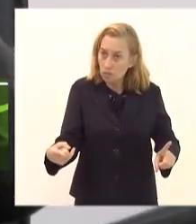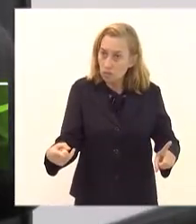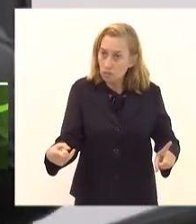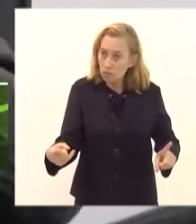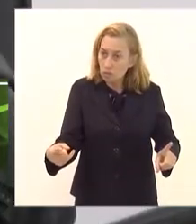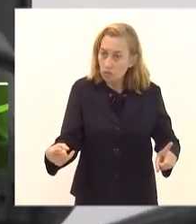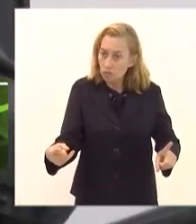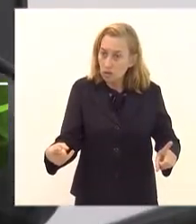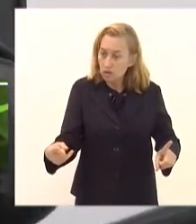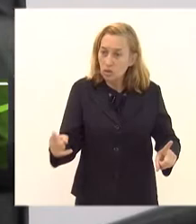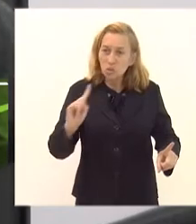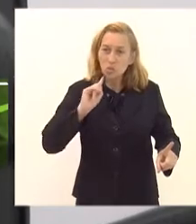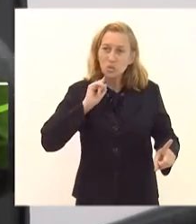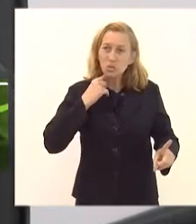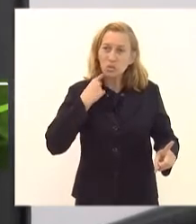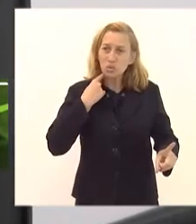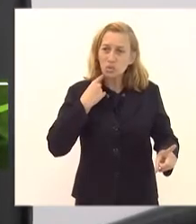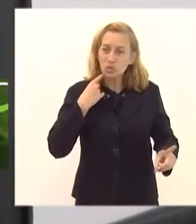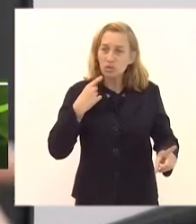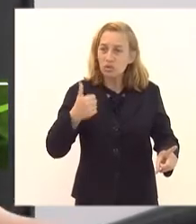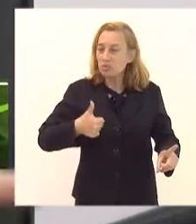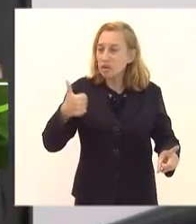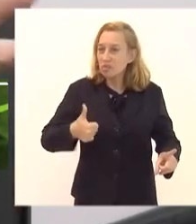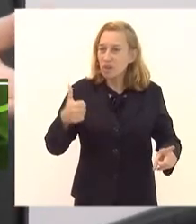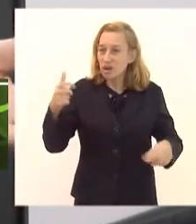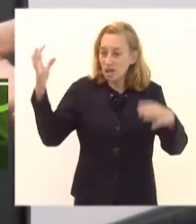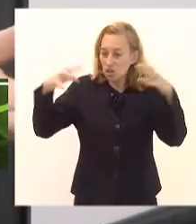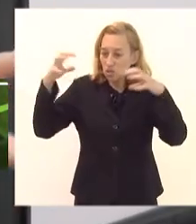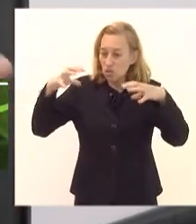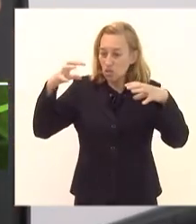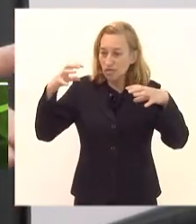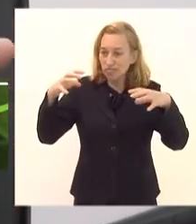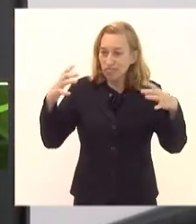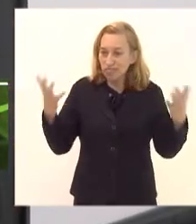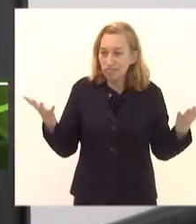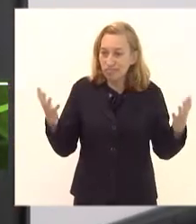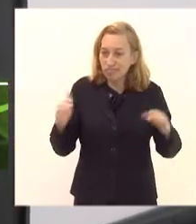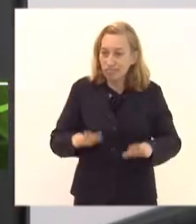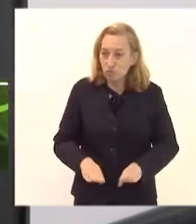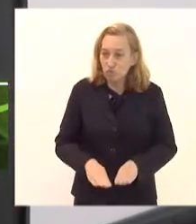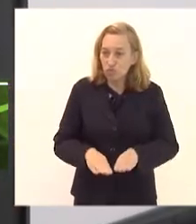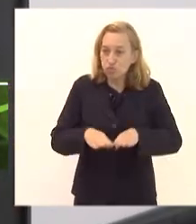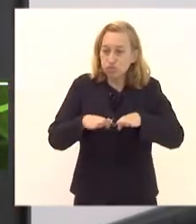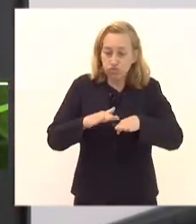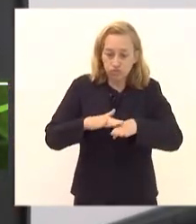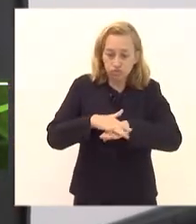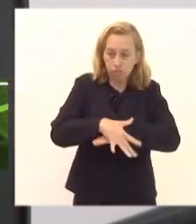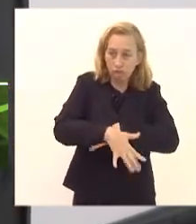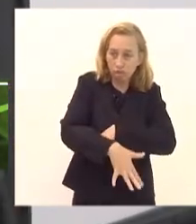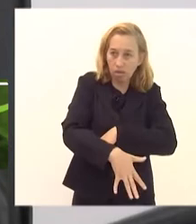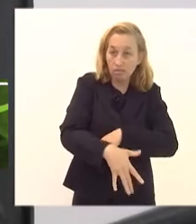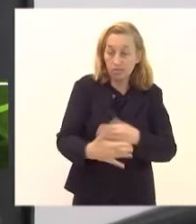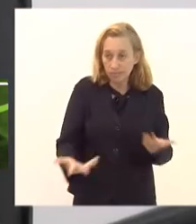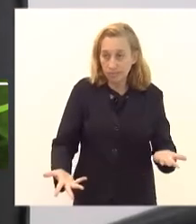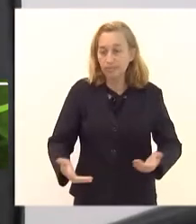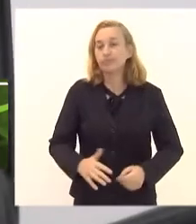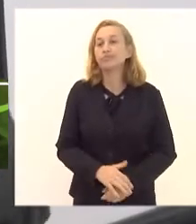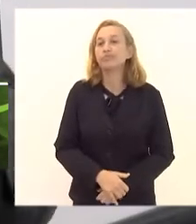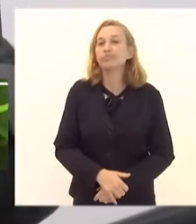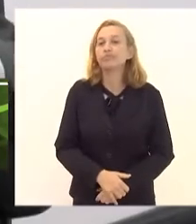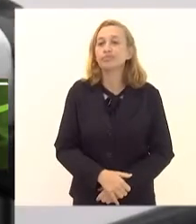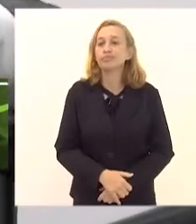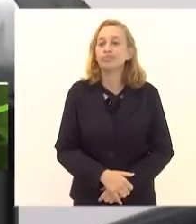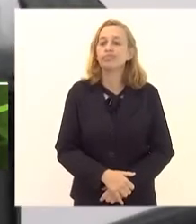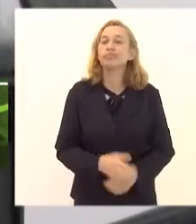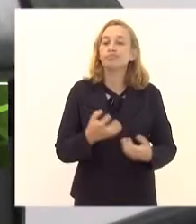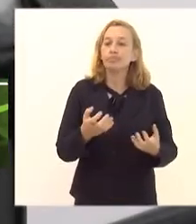sem dragar, sem nada. Primeira chuva, não adiantou nada. Macrodrenagem, você tem que trabalhar de jusante para montante. Eu